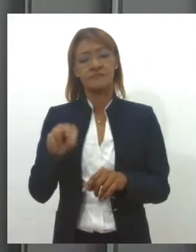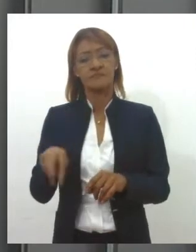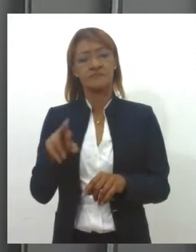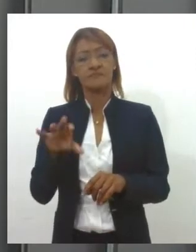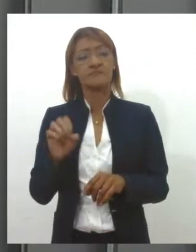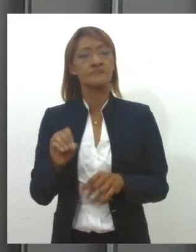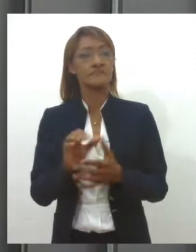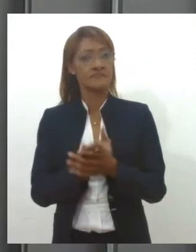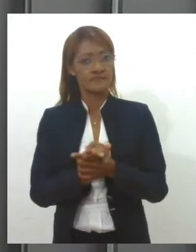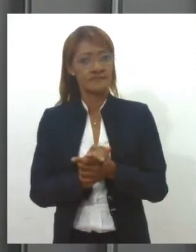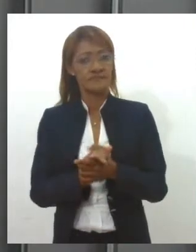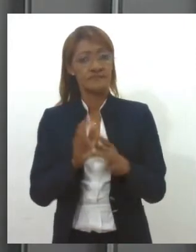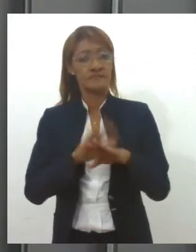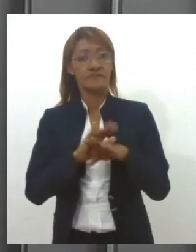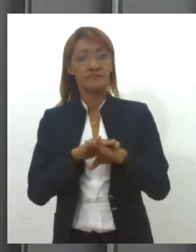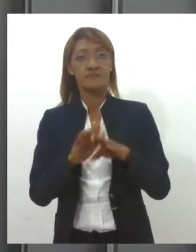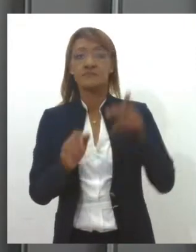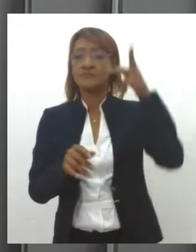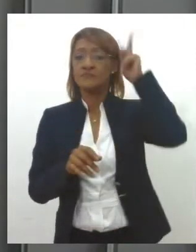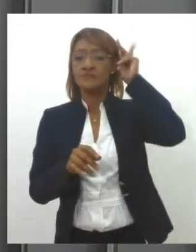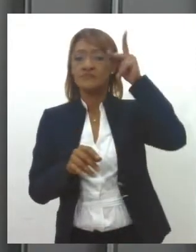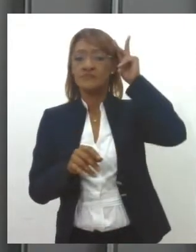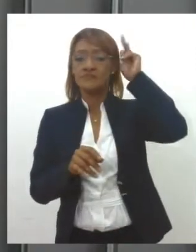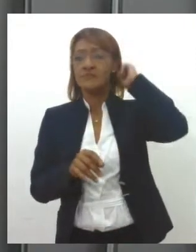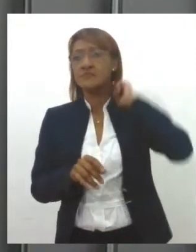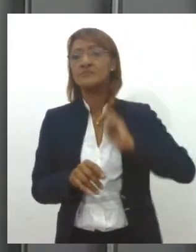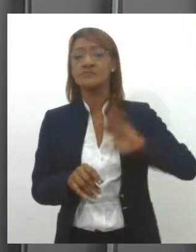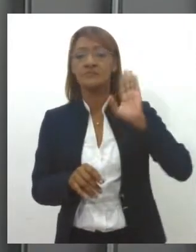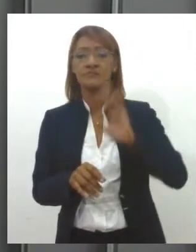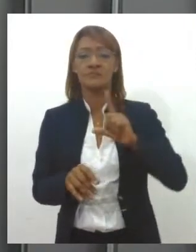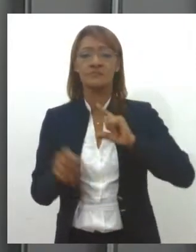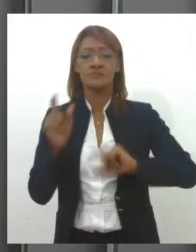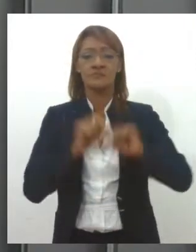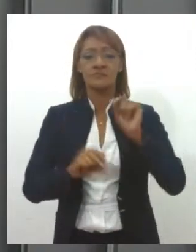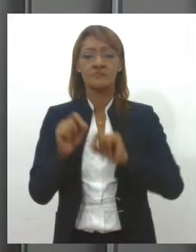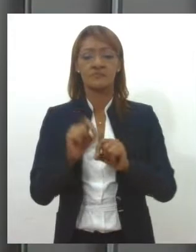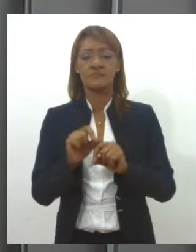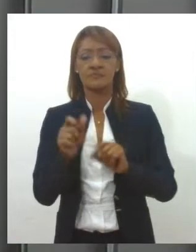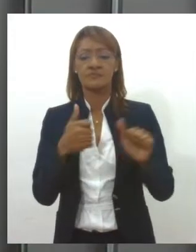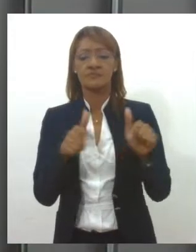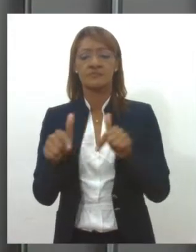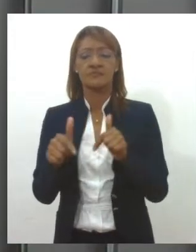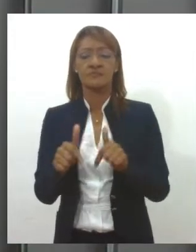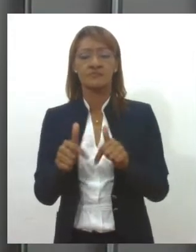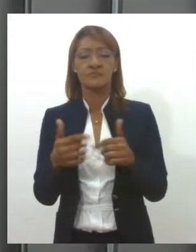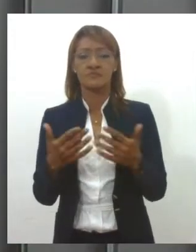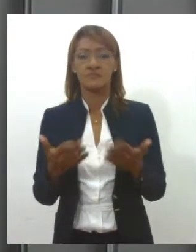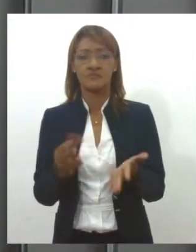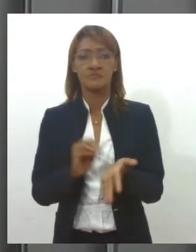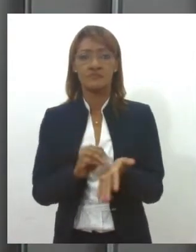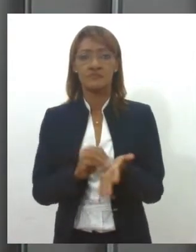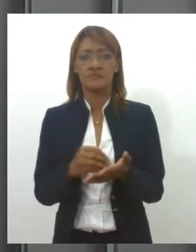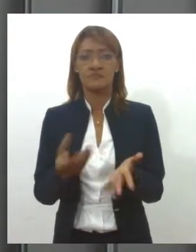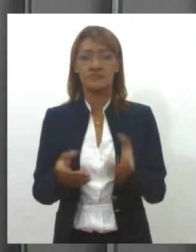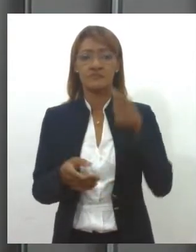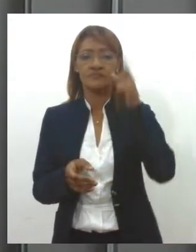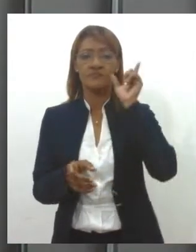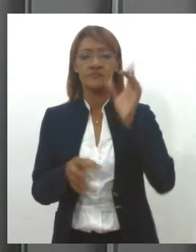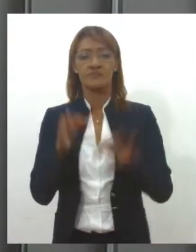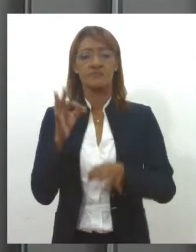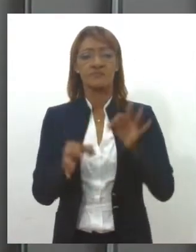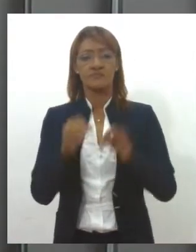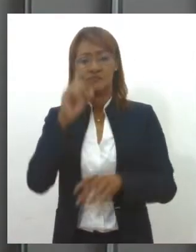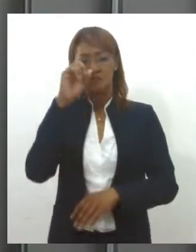segundo a parlamentar A medida foi tomada por causa da precariedade dos serviços ofertados ontem a justiça deu